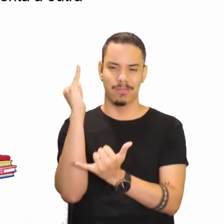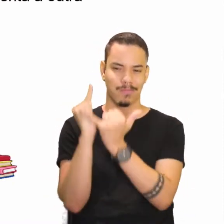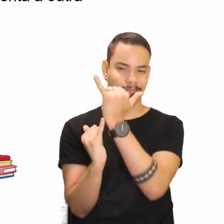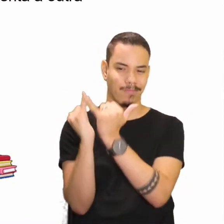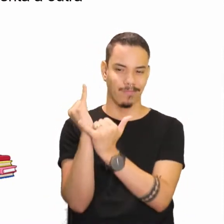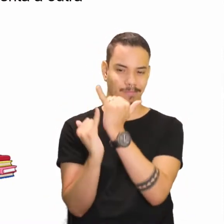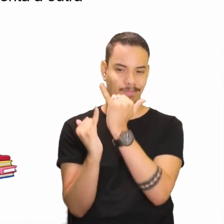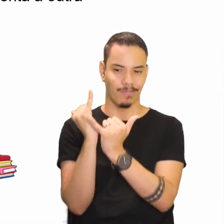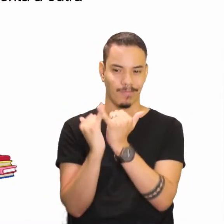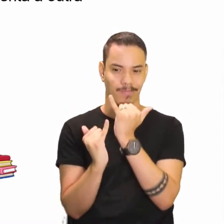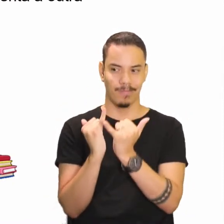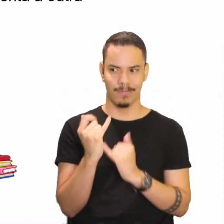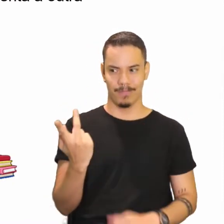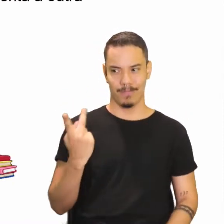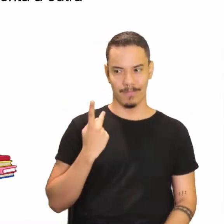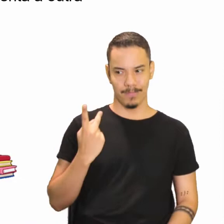sensibilidade